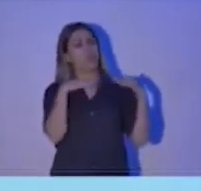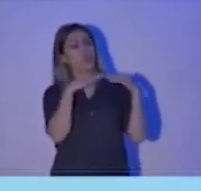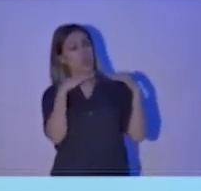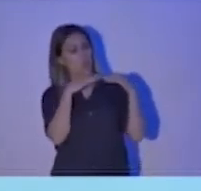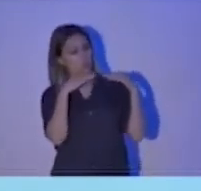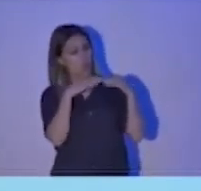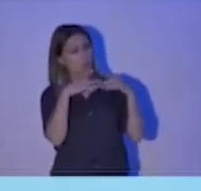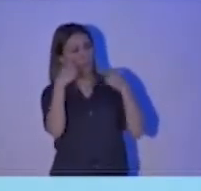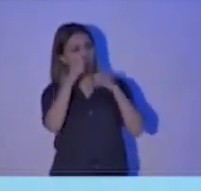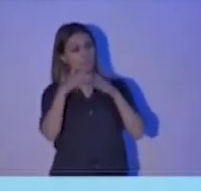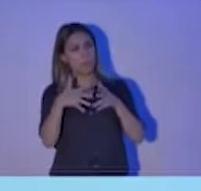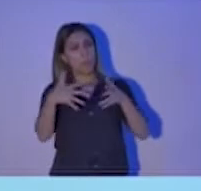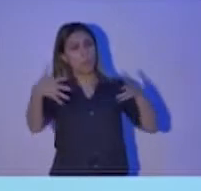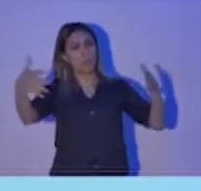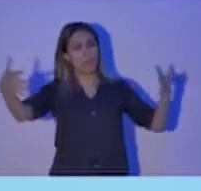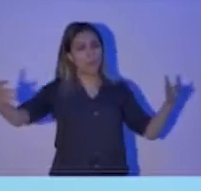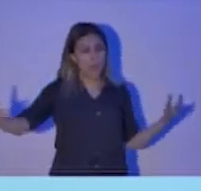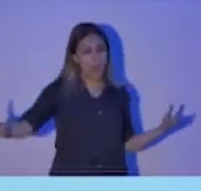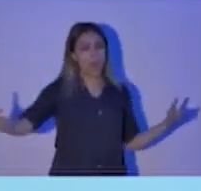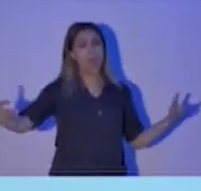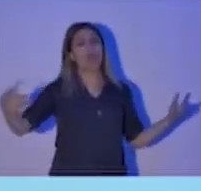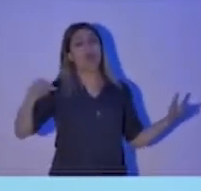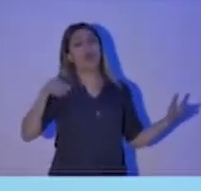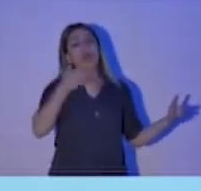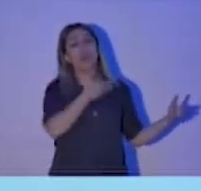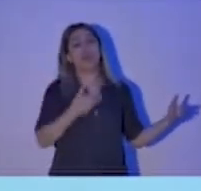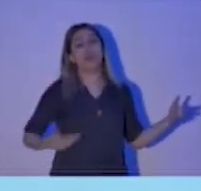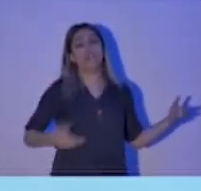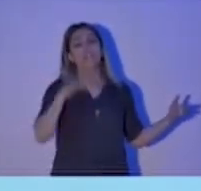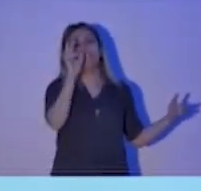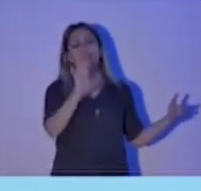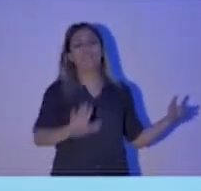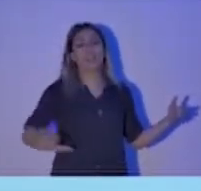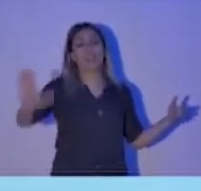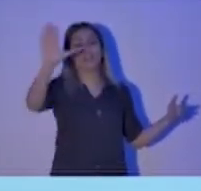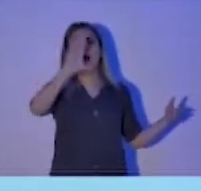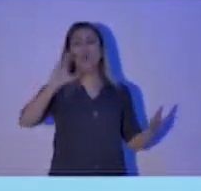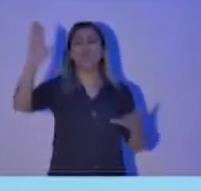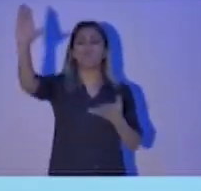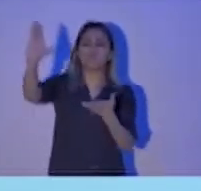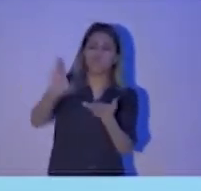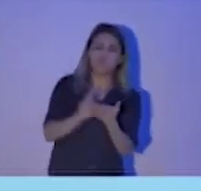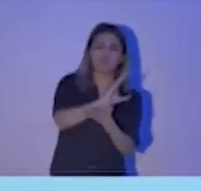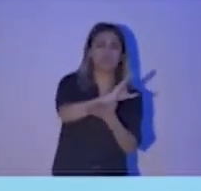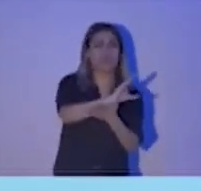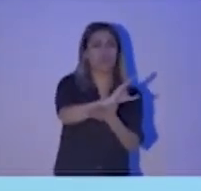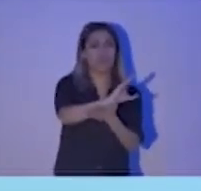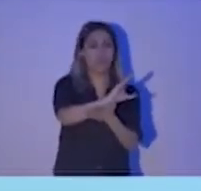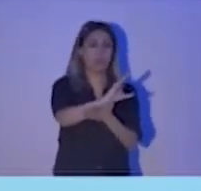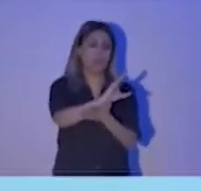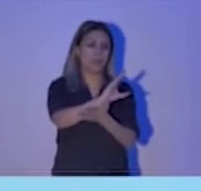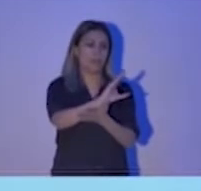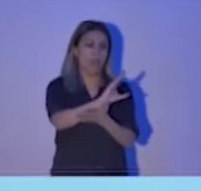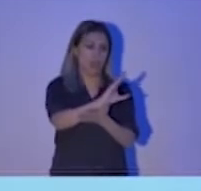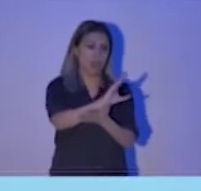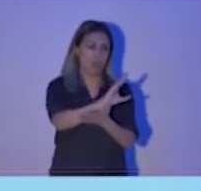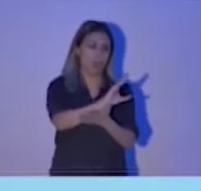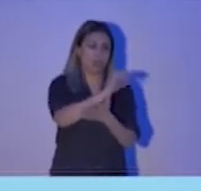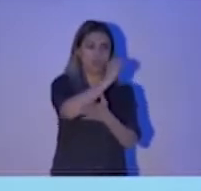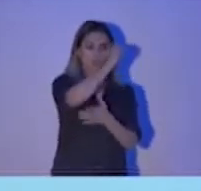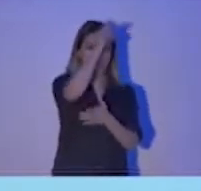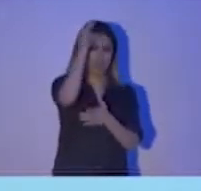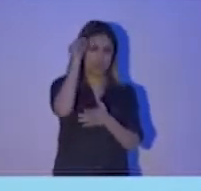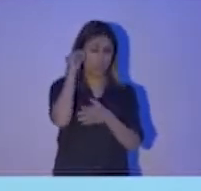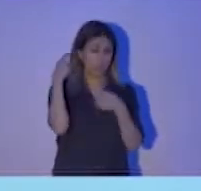da ampliação da contribuição da União. Pela própria questão que foi muito bem dito pelo deputado Pedro lá, fica com o município,